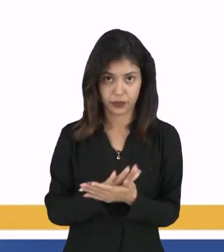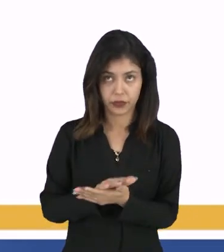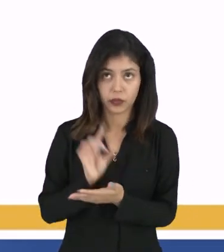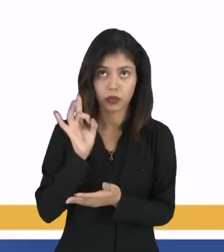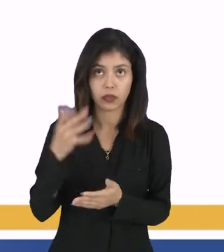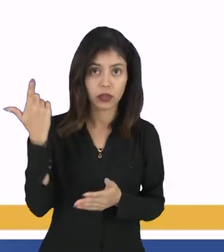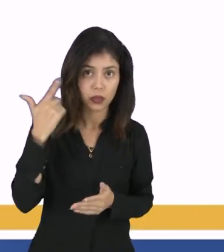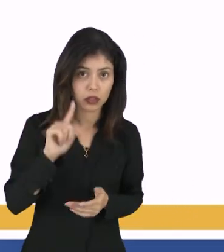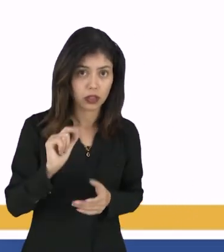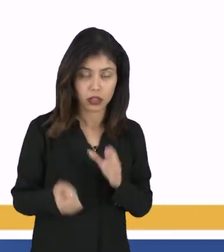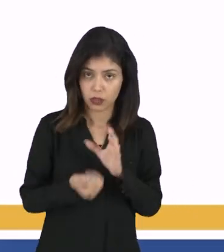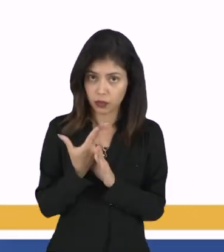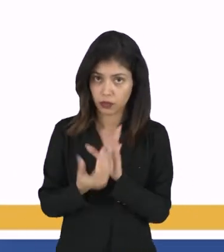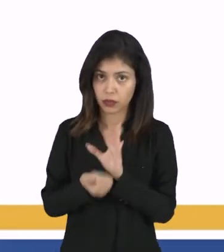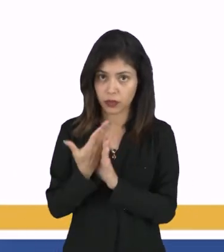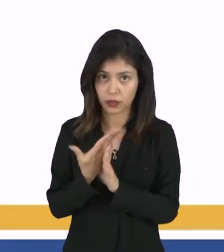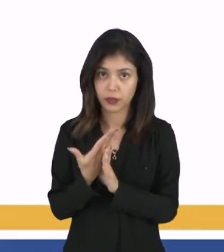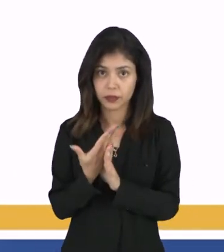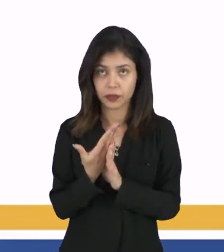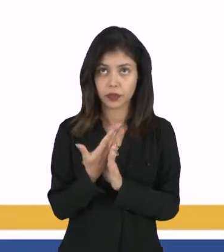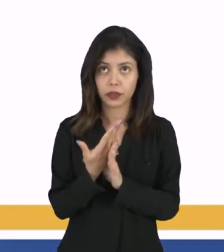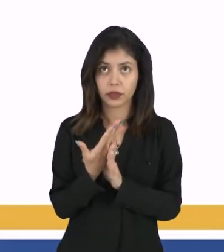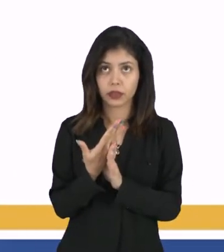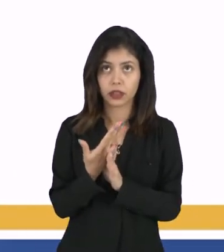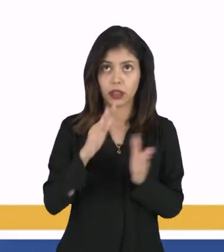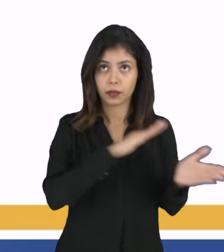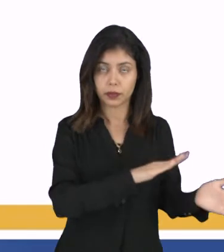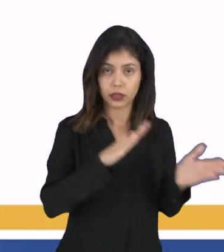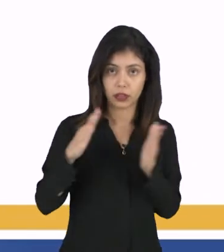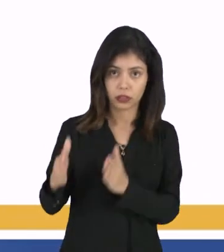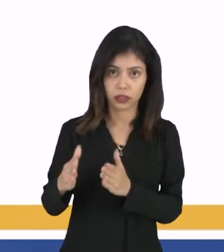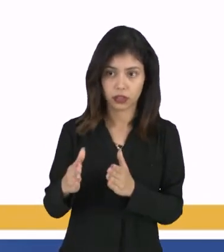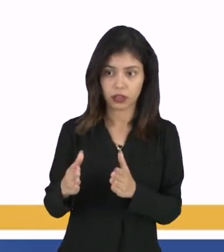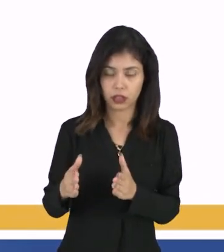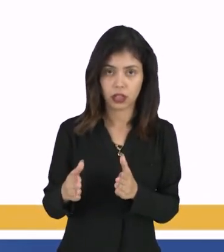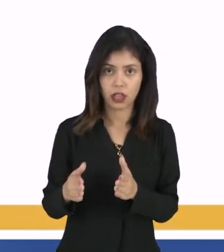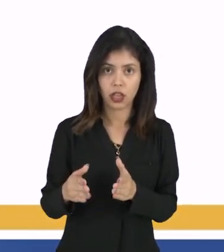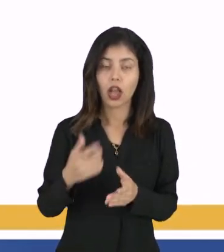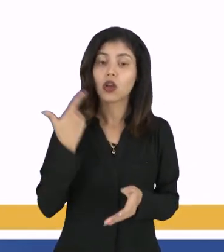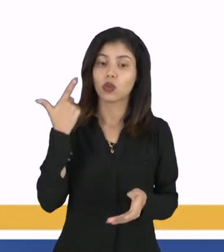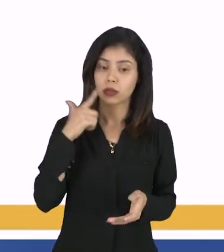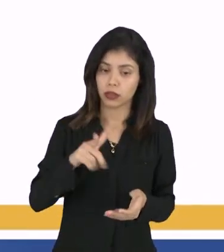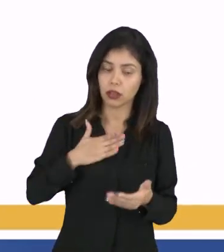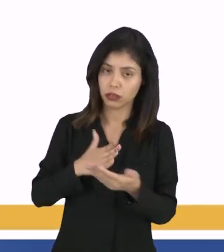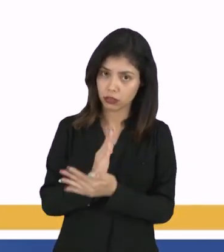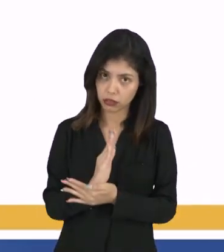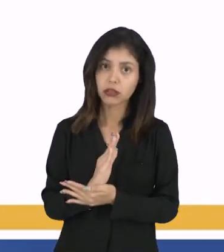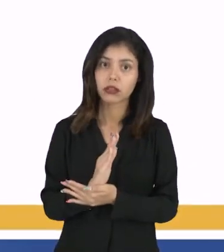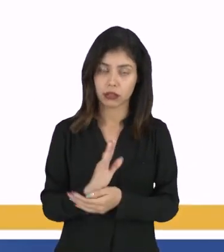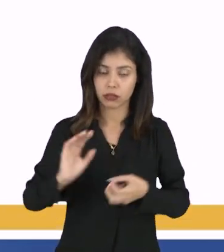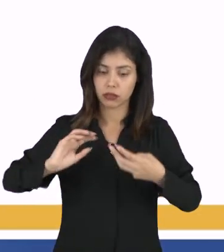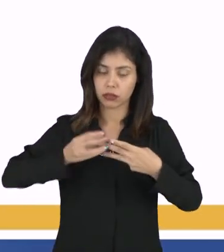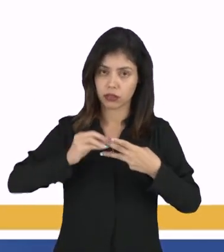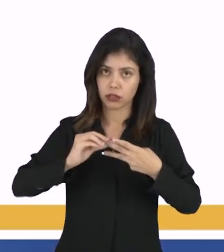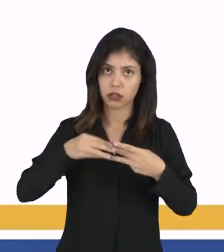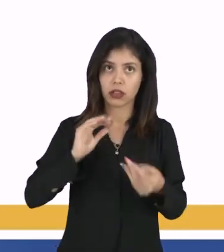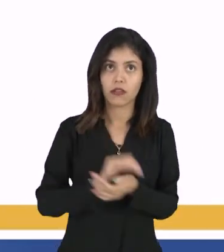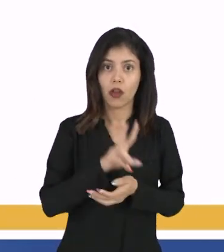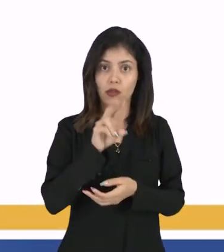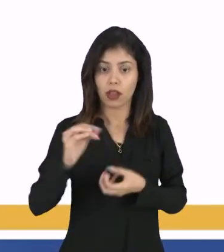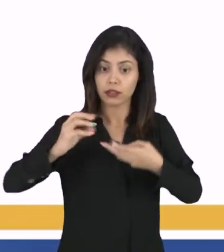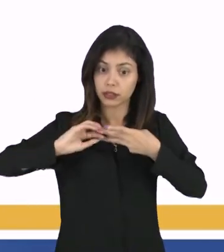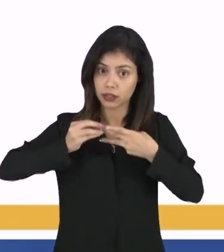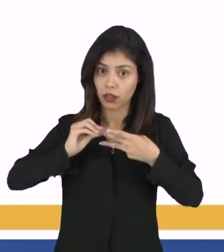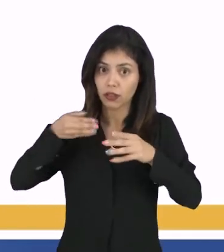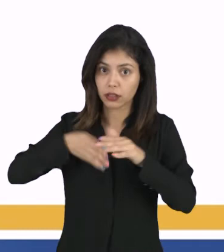Ele só vai conseguir se reproduzir, né, a partir do momento que ele infecta uma célula e ele vai usar ali o maquinário da célula